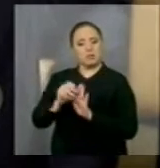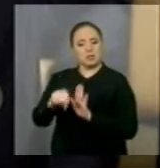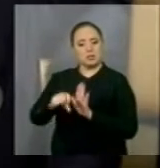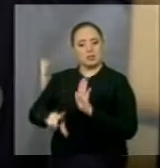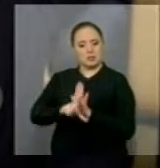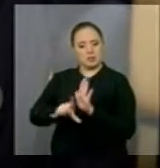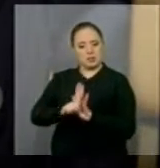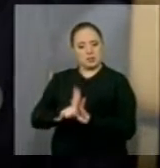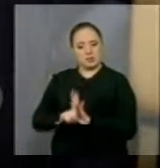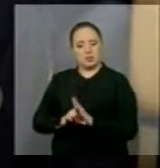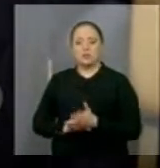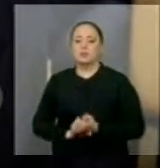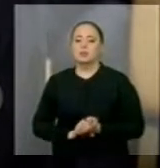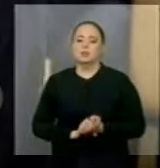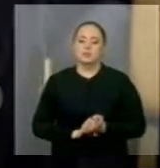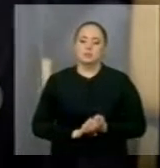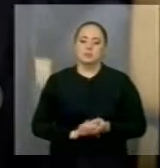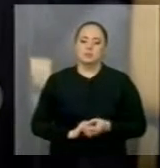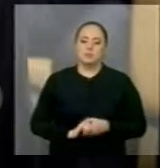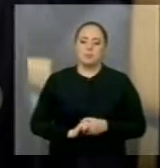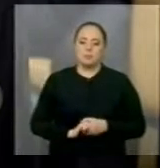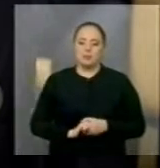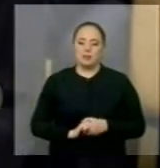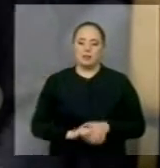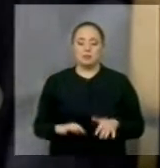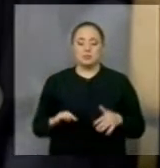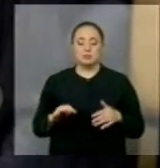consignada na lei. E aí, já finalizando, senhores ministros, todo o